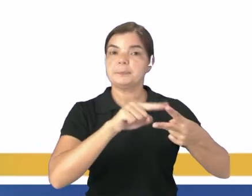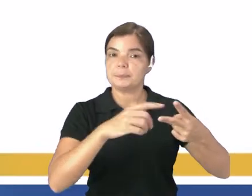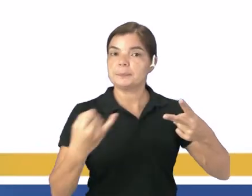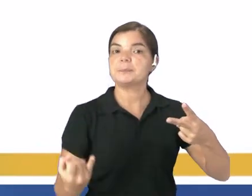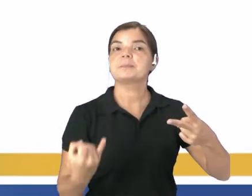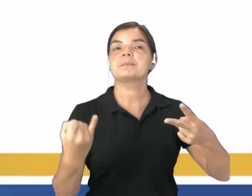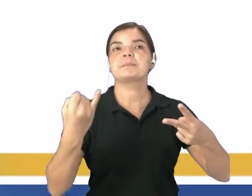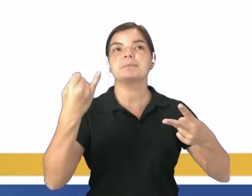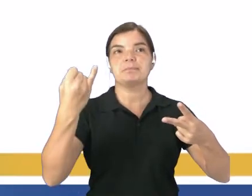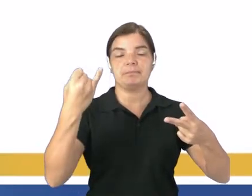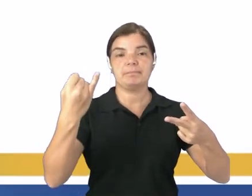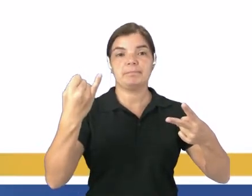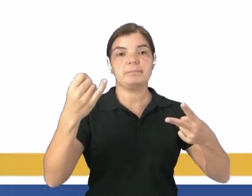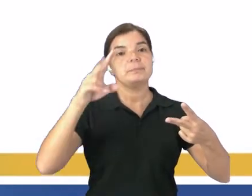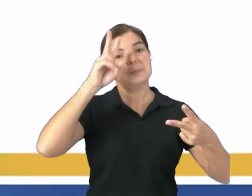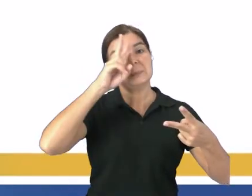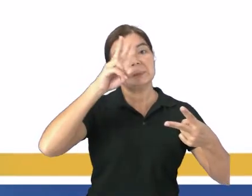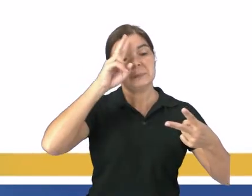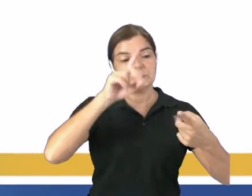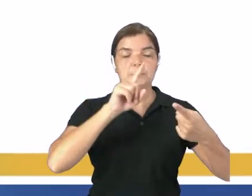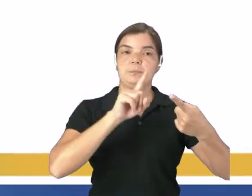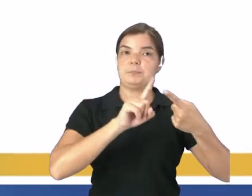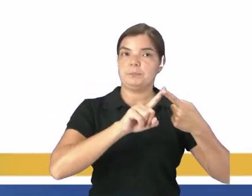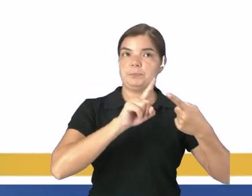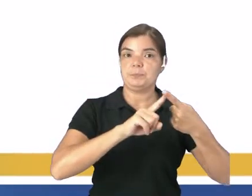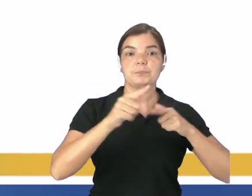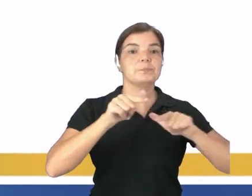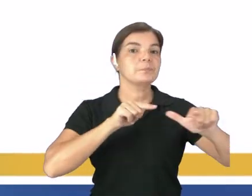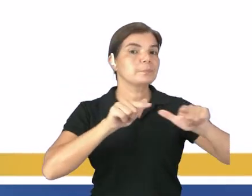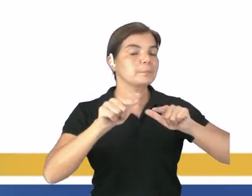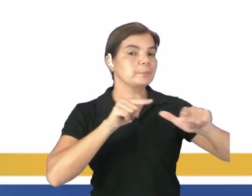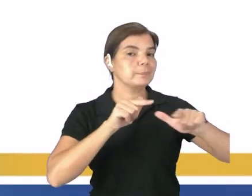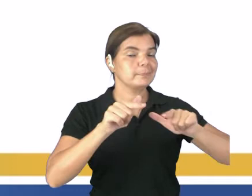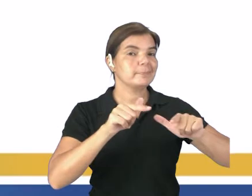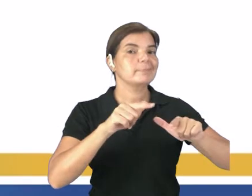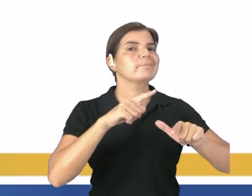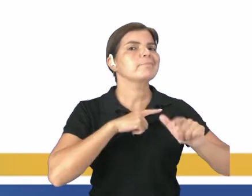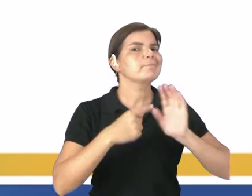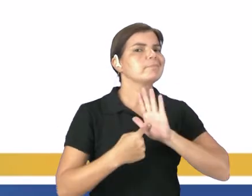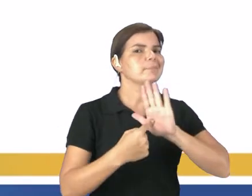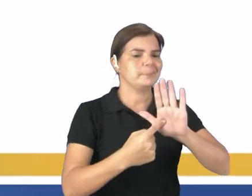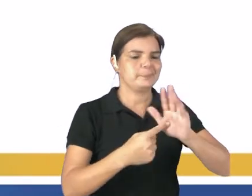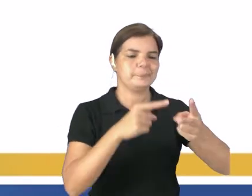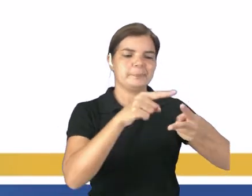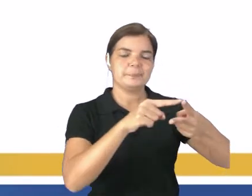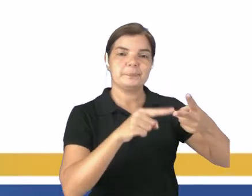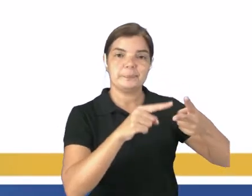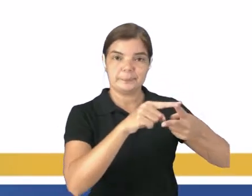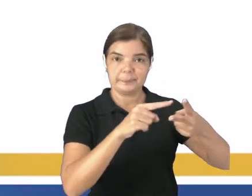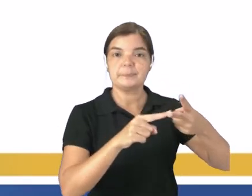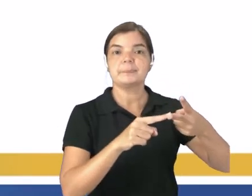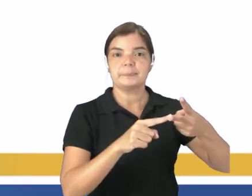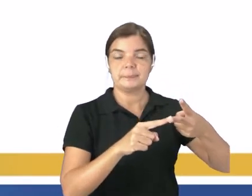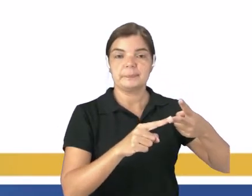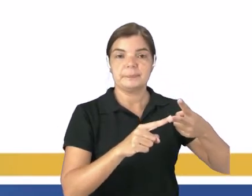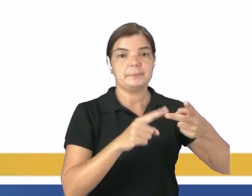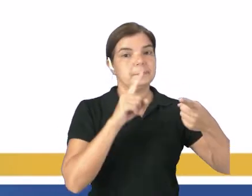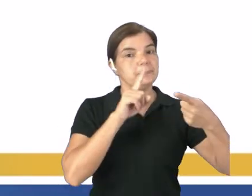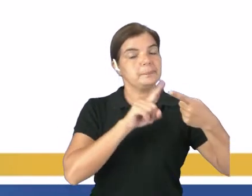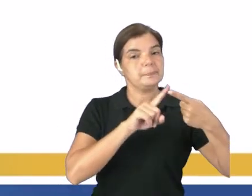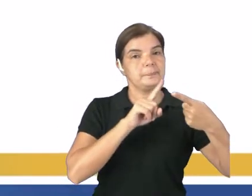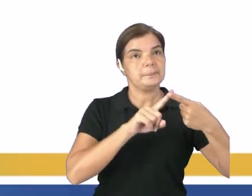bem importante a gente lembrar disso, tá bom? Os trabalhadores, eles vão representar duas coisas nesse sistema capitalista. A primeira